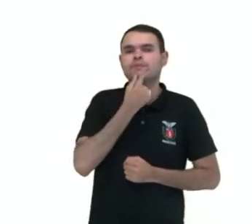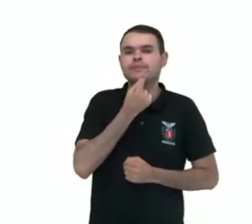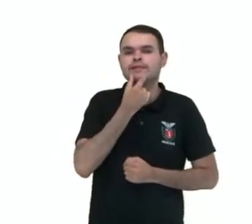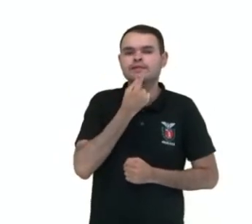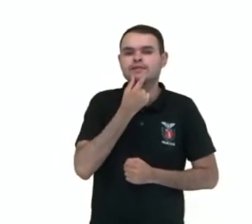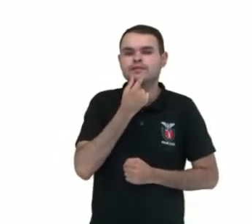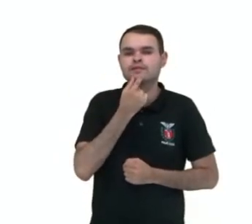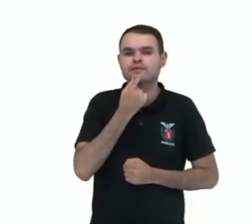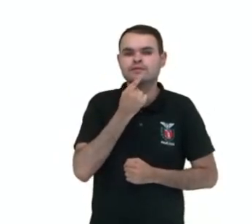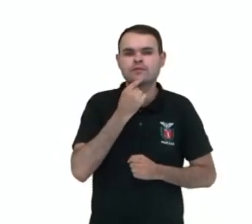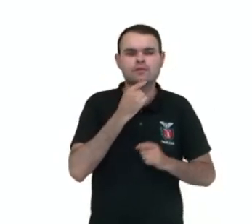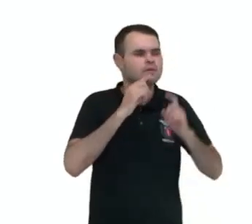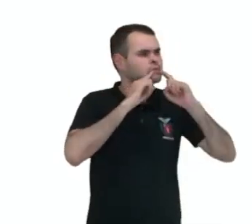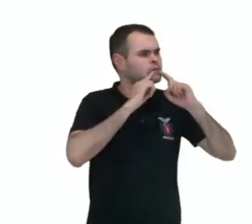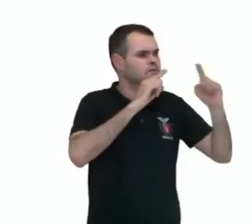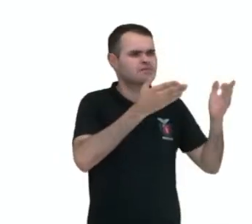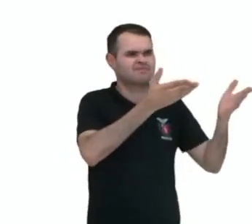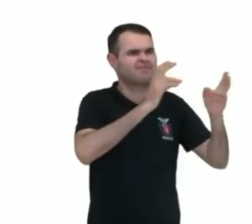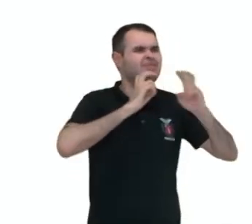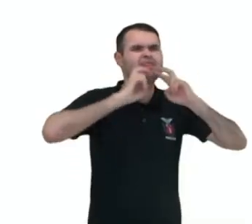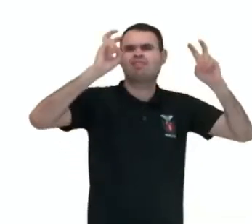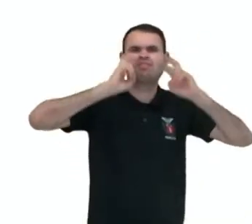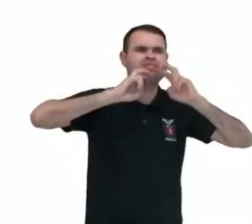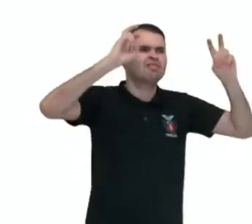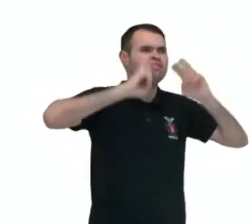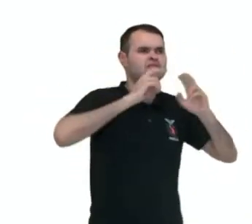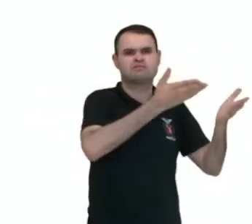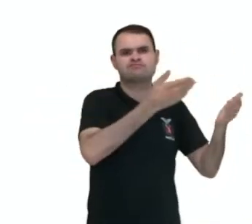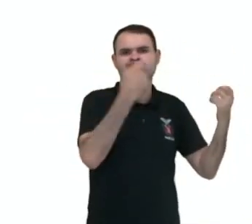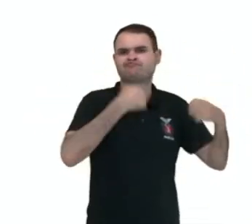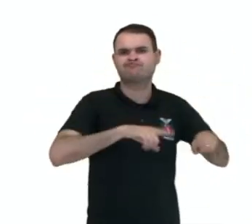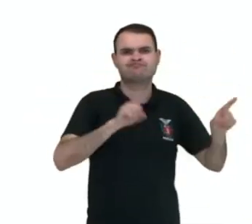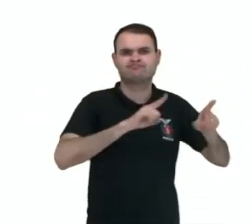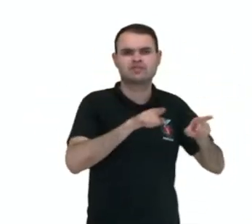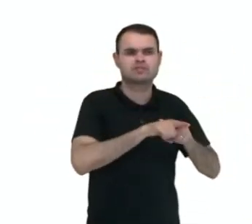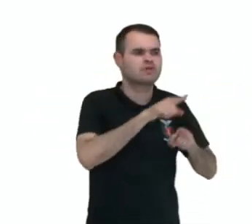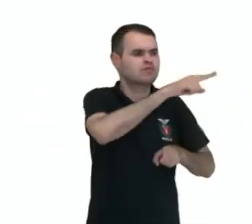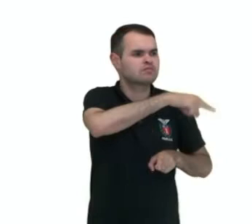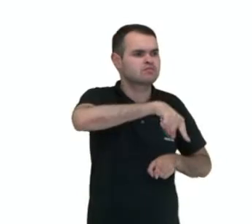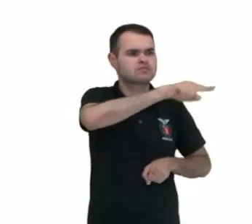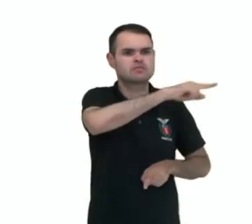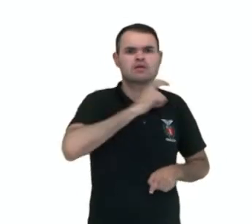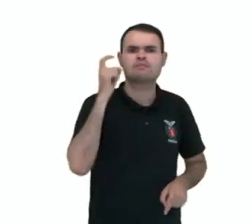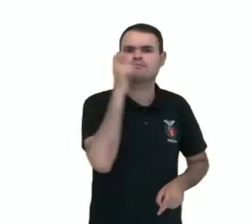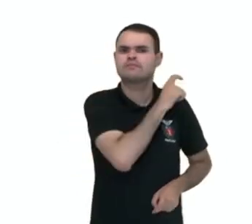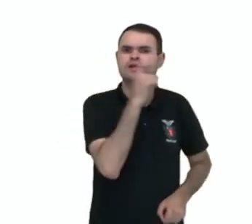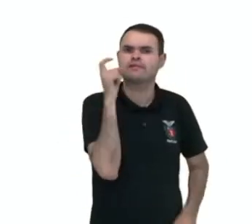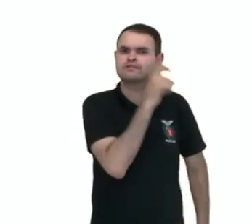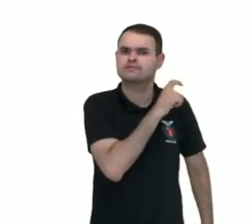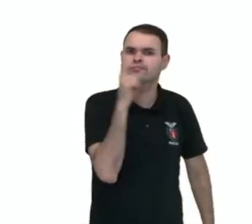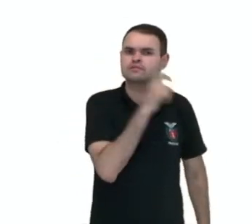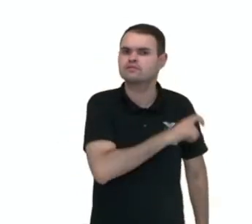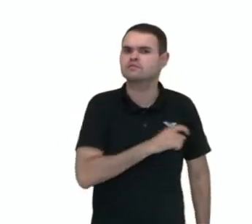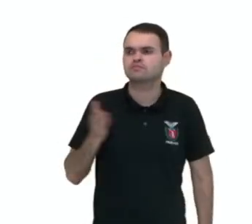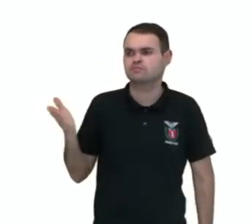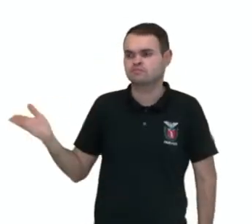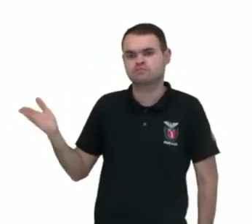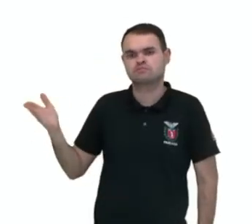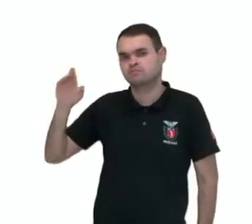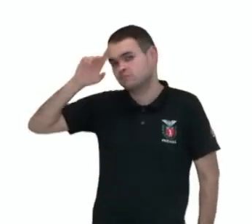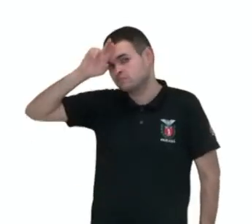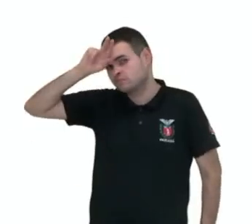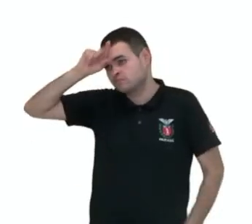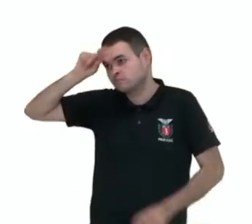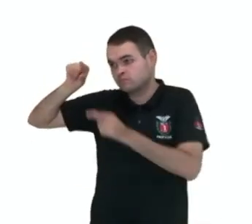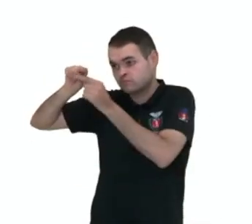critica a gritaria desnecessária e também a mentira por parte dos humanos, defeitos que destoam do